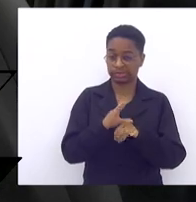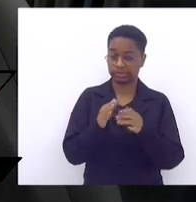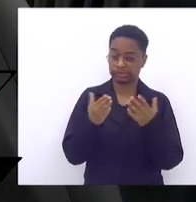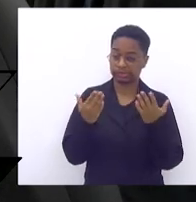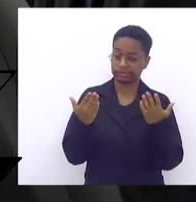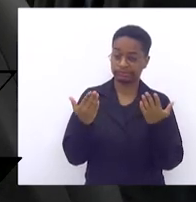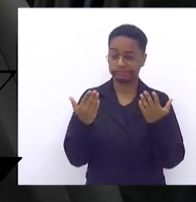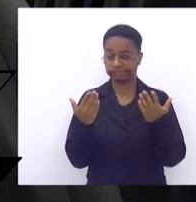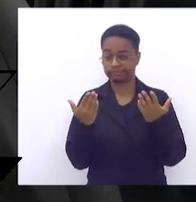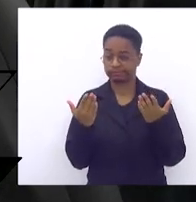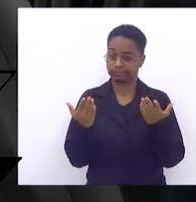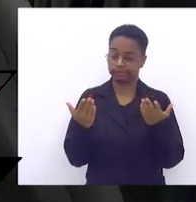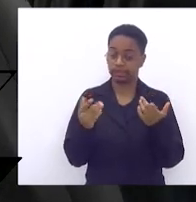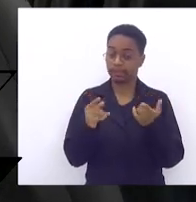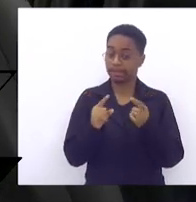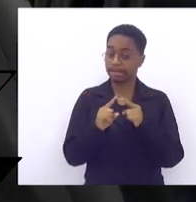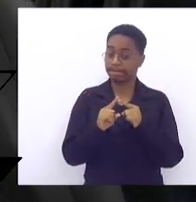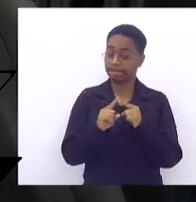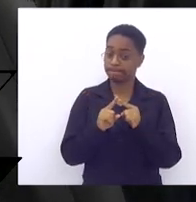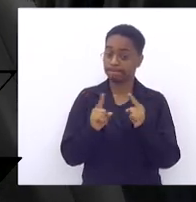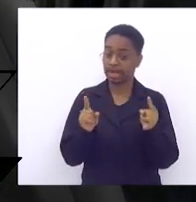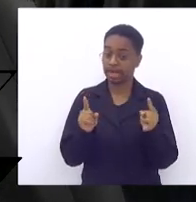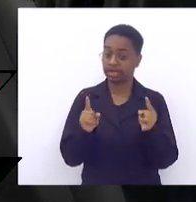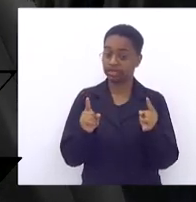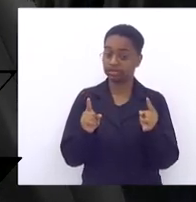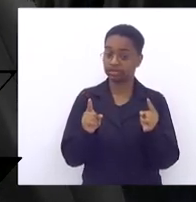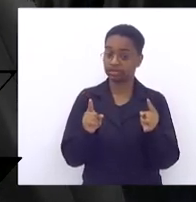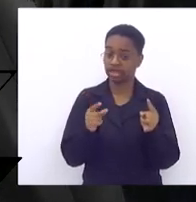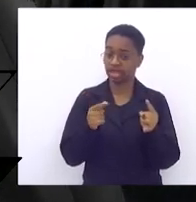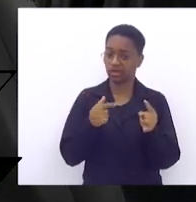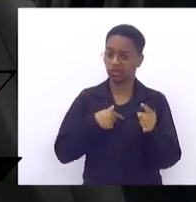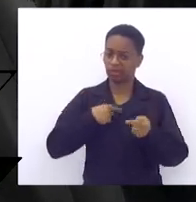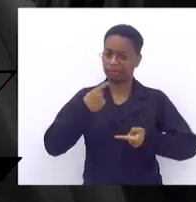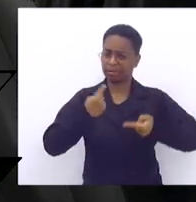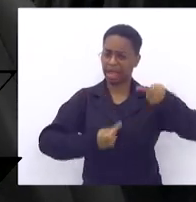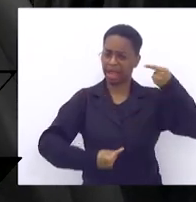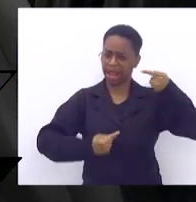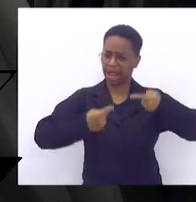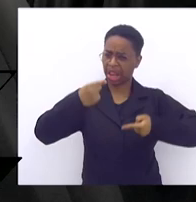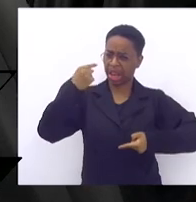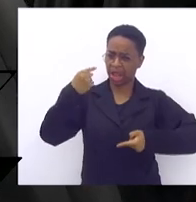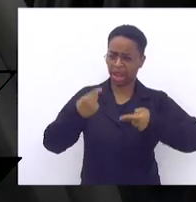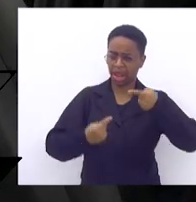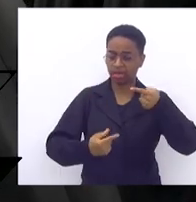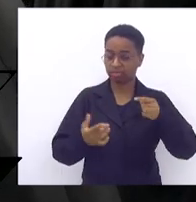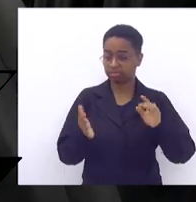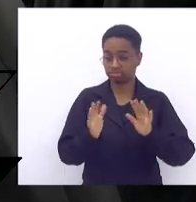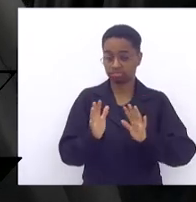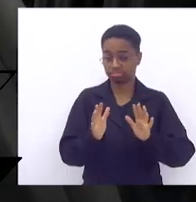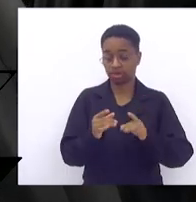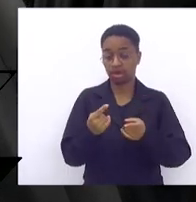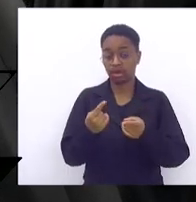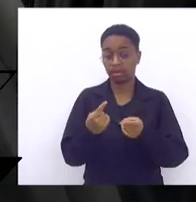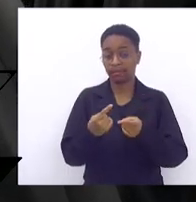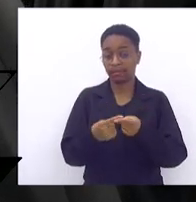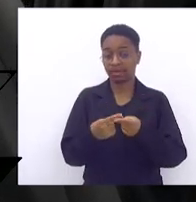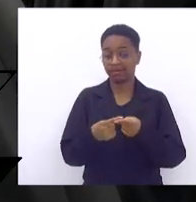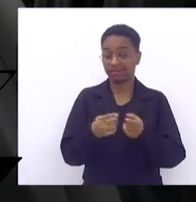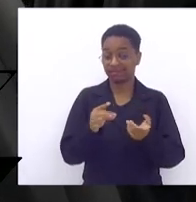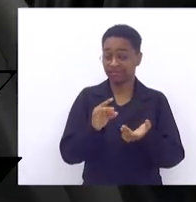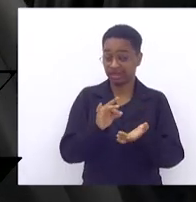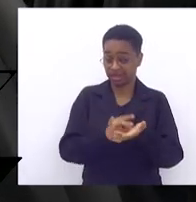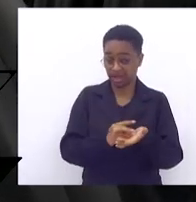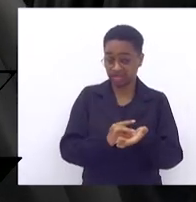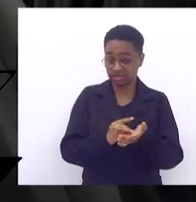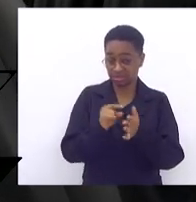duvidosa, mas que eu não ia fazer nenhum cavalo de batalha sobre isso. Duvidosa, porque, no fundo,